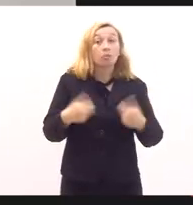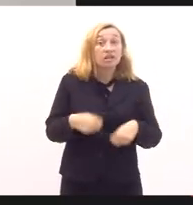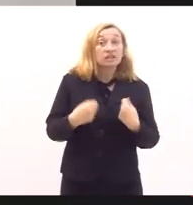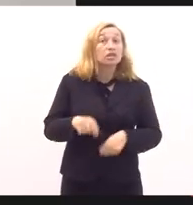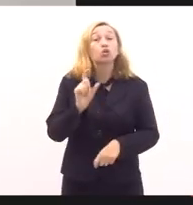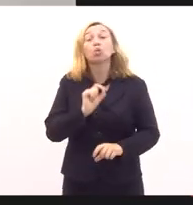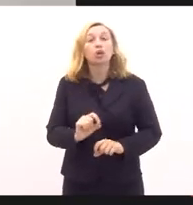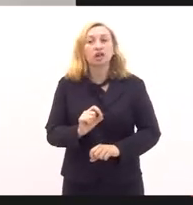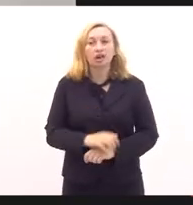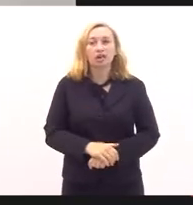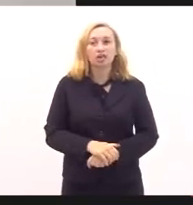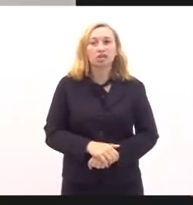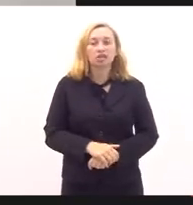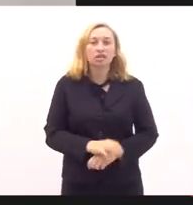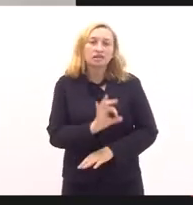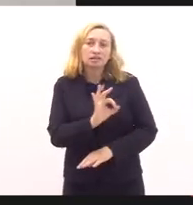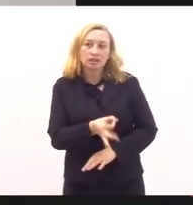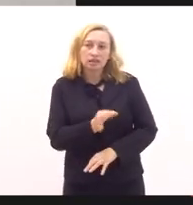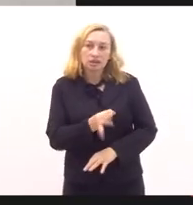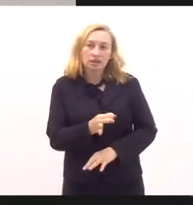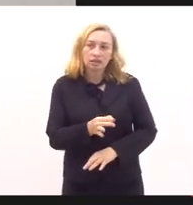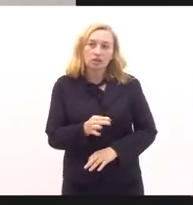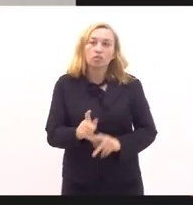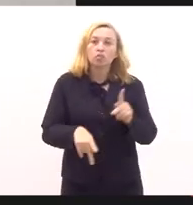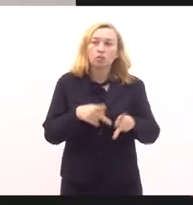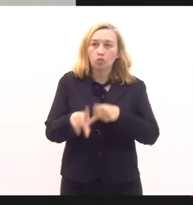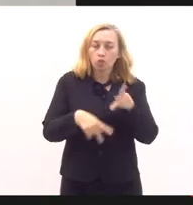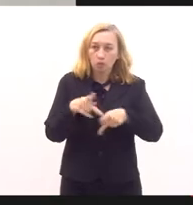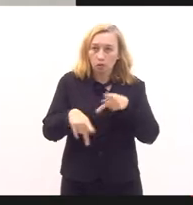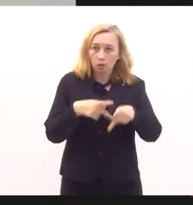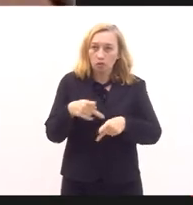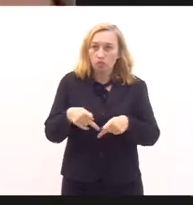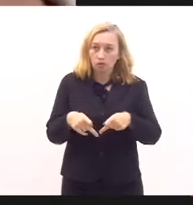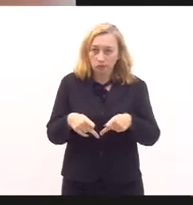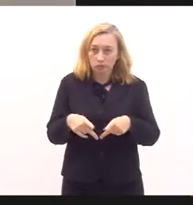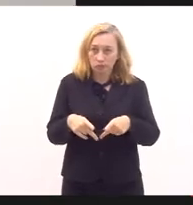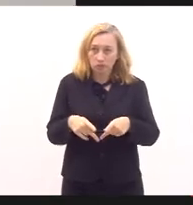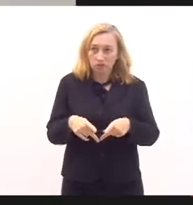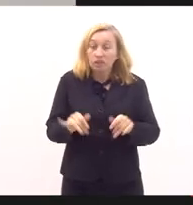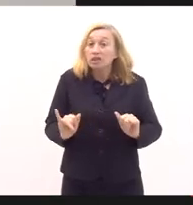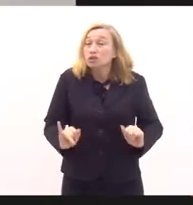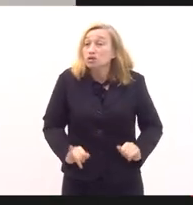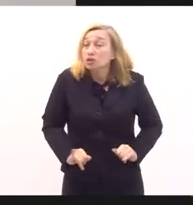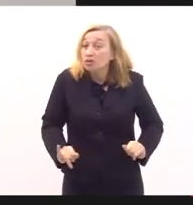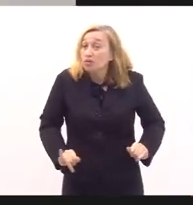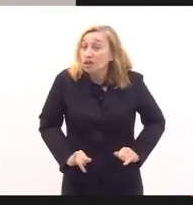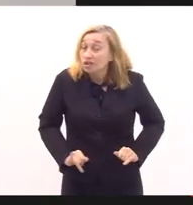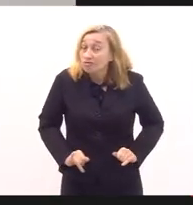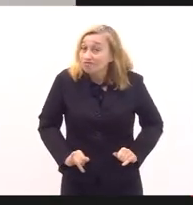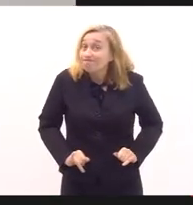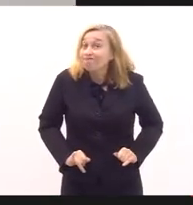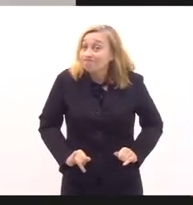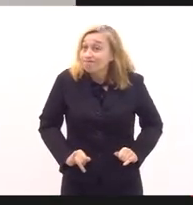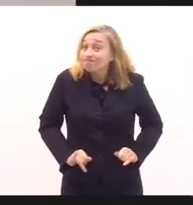que, minimamente, a população que está pagando muito caro